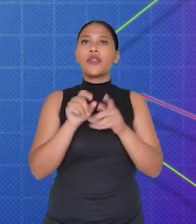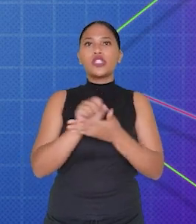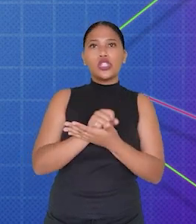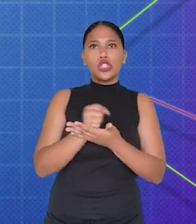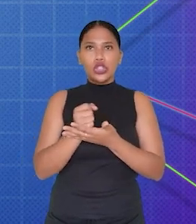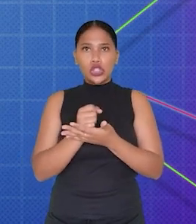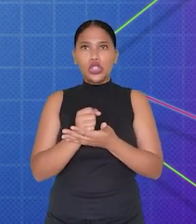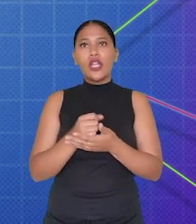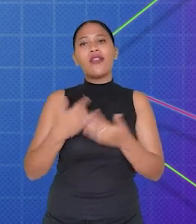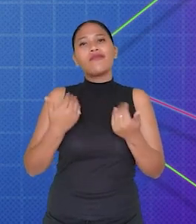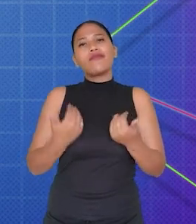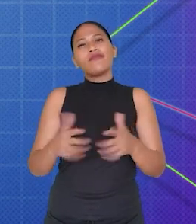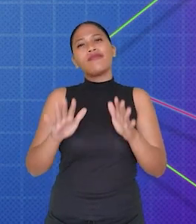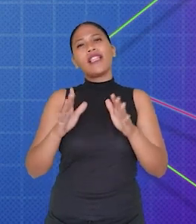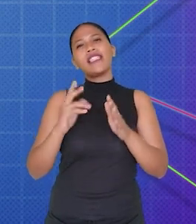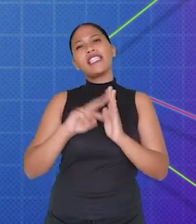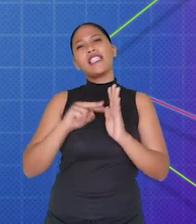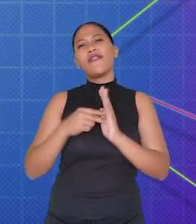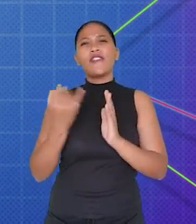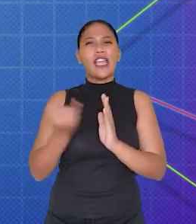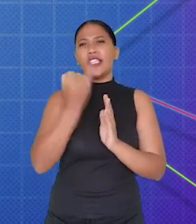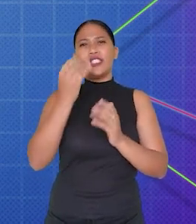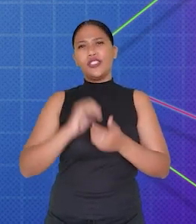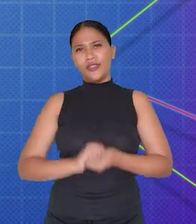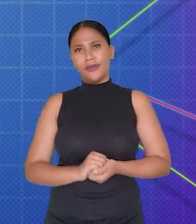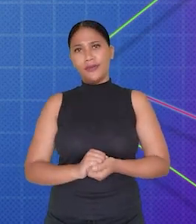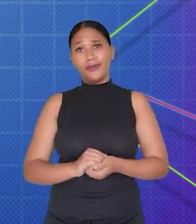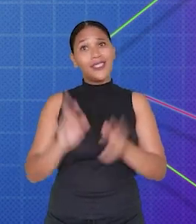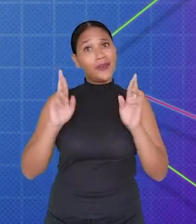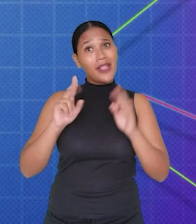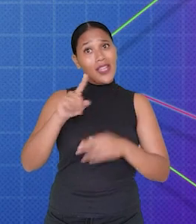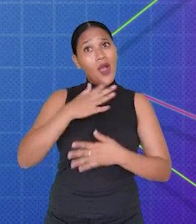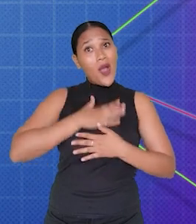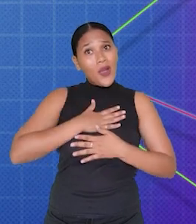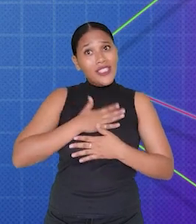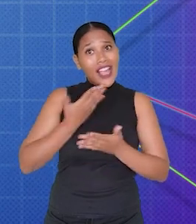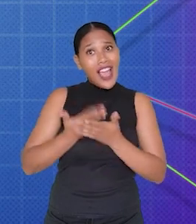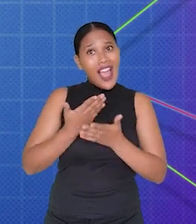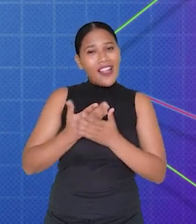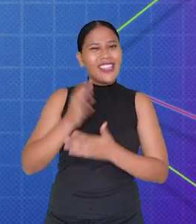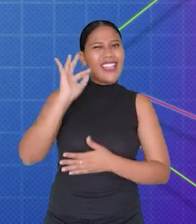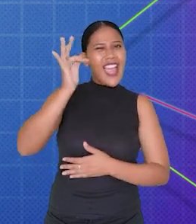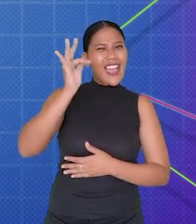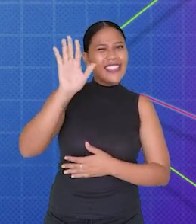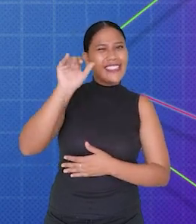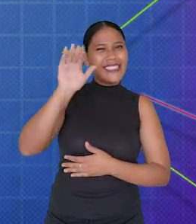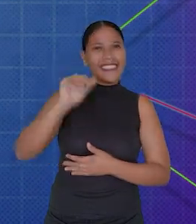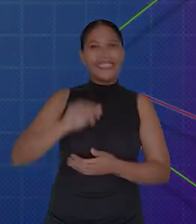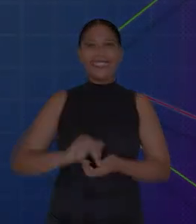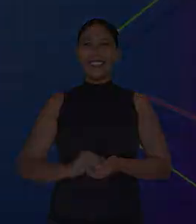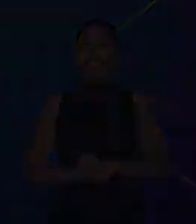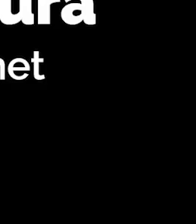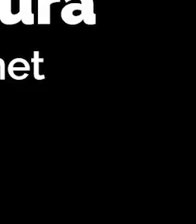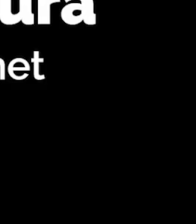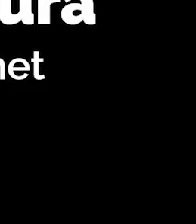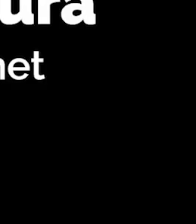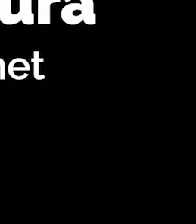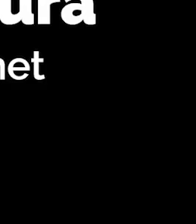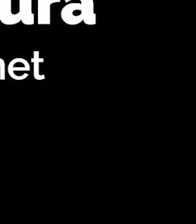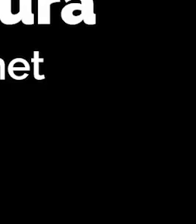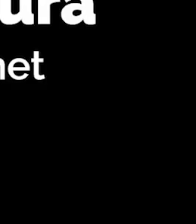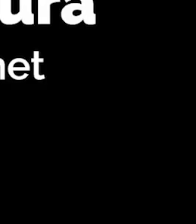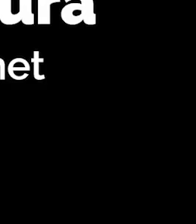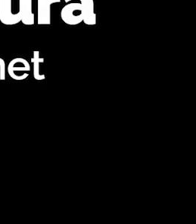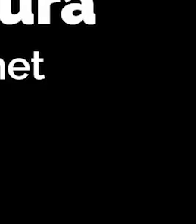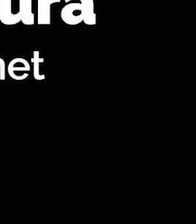na jogabilidade de forma coesa e significativa. Eu espero que vocês tenham gostado da nossa aula e até mais, pessoal! Lei